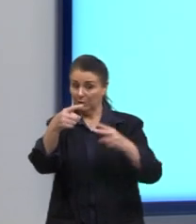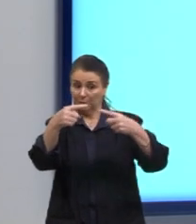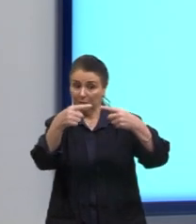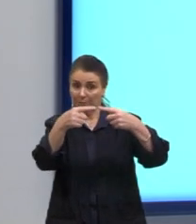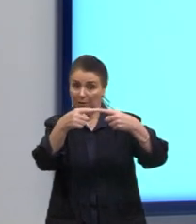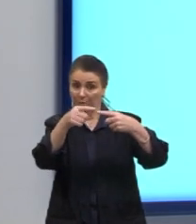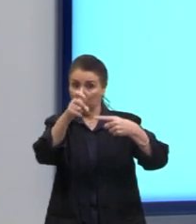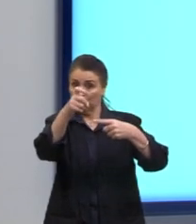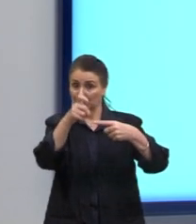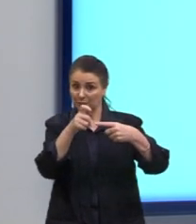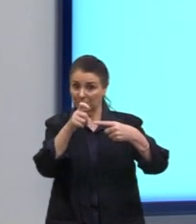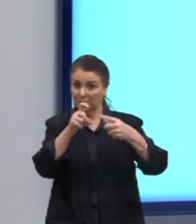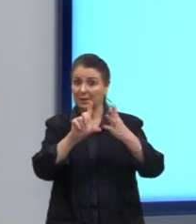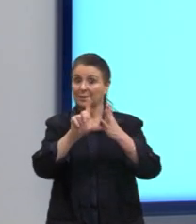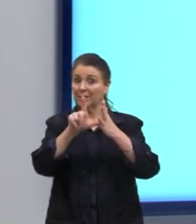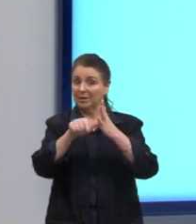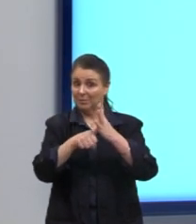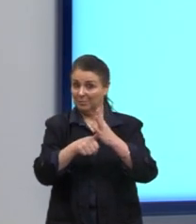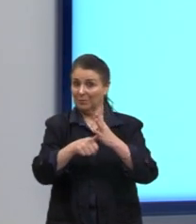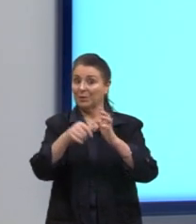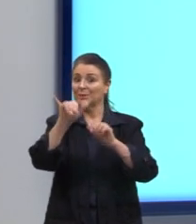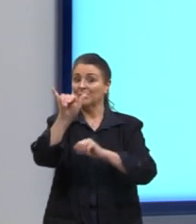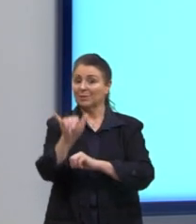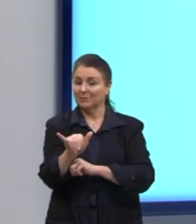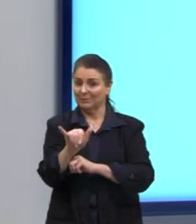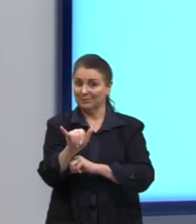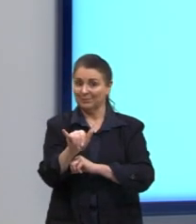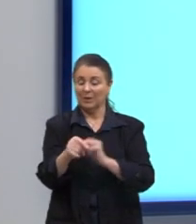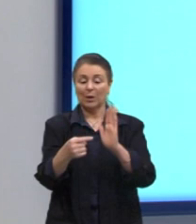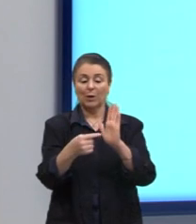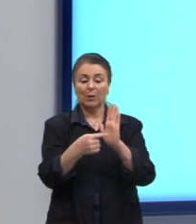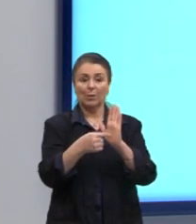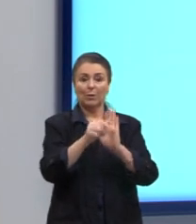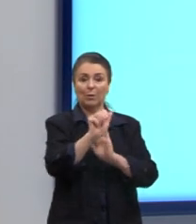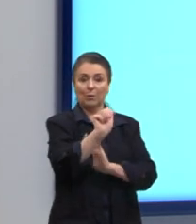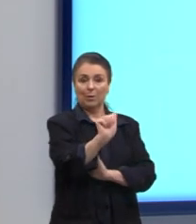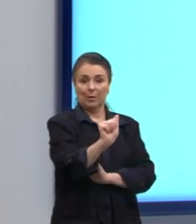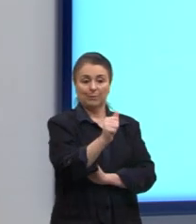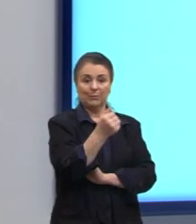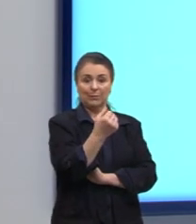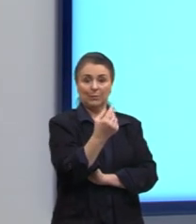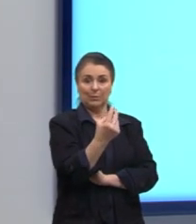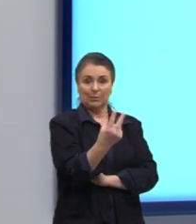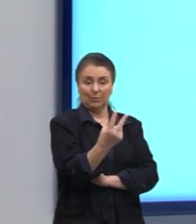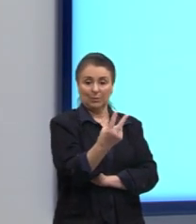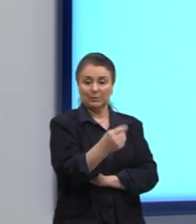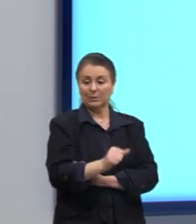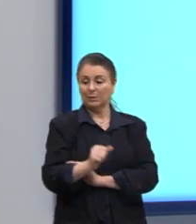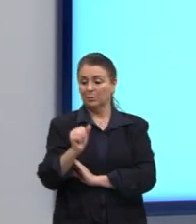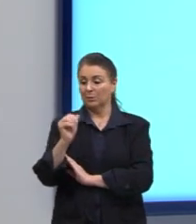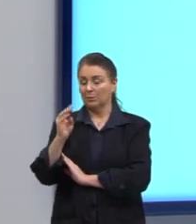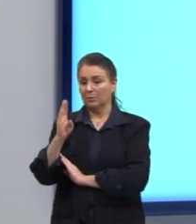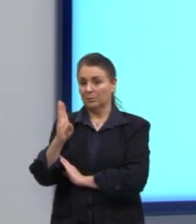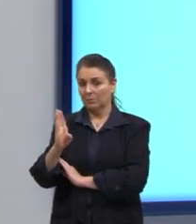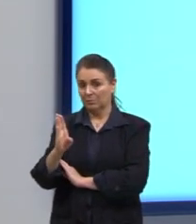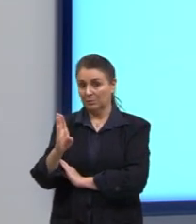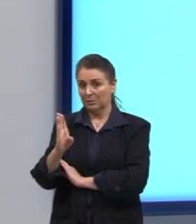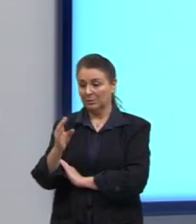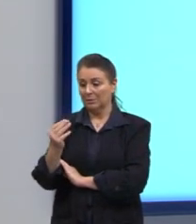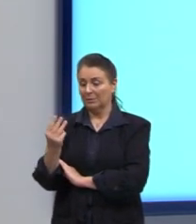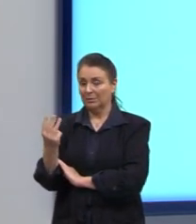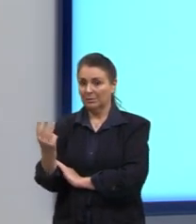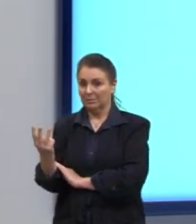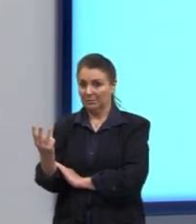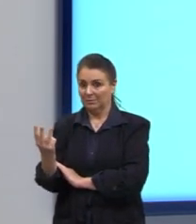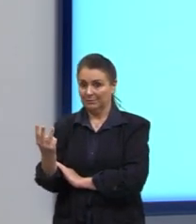depois o Y né então o y no ponto A é igual a 2 no ponto b ele foi até três